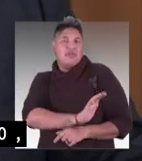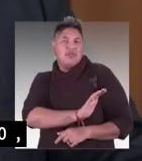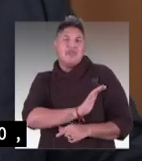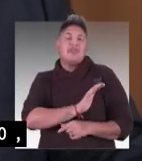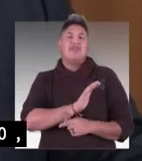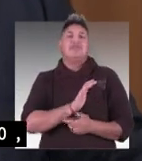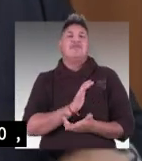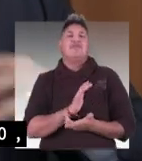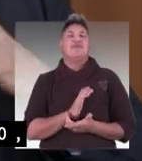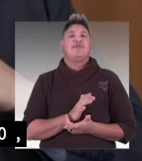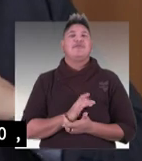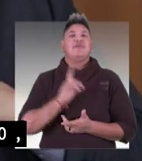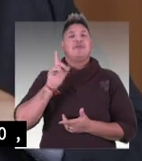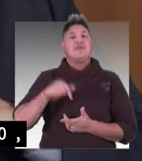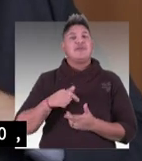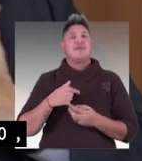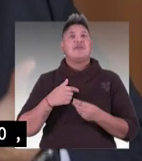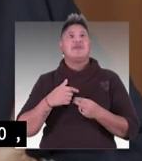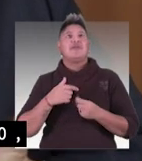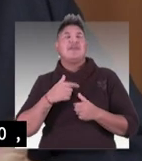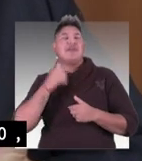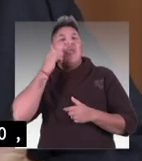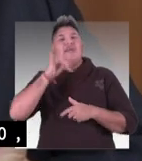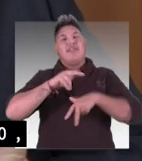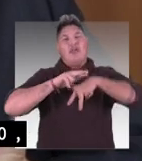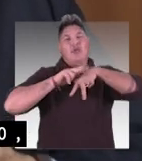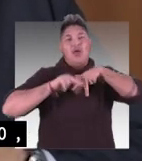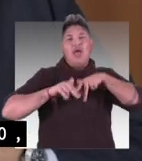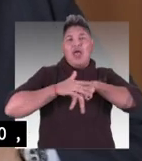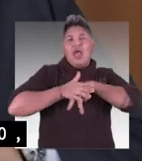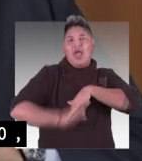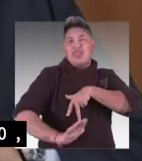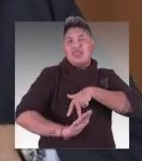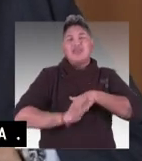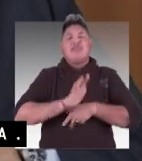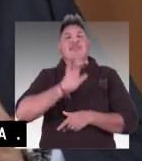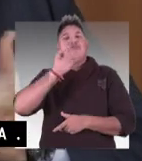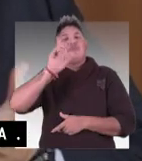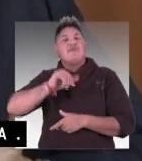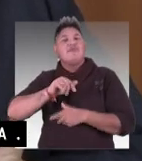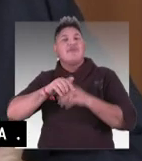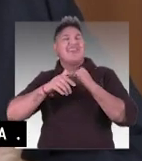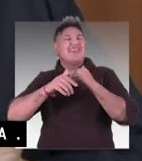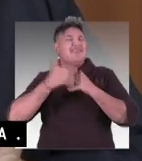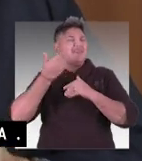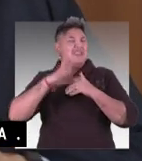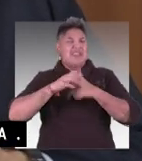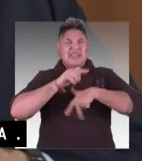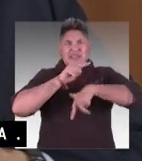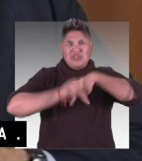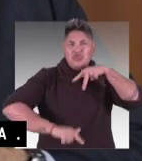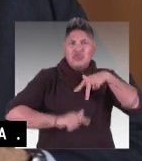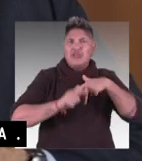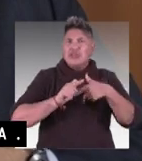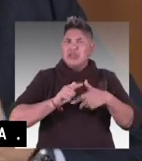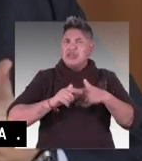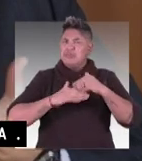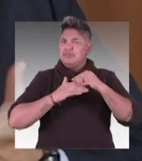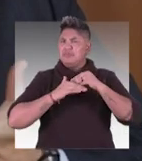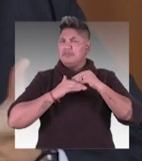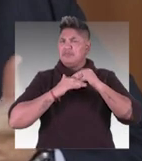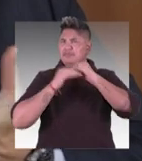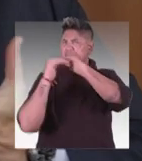combate ao racismo, combate à misoginia.